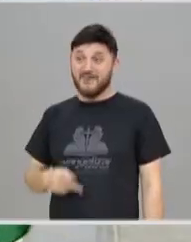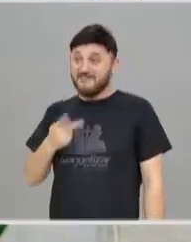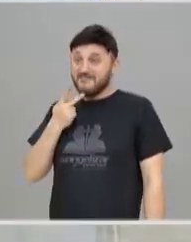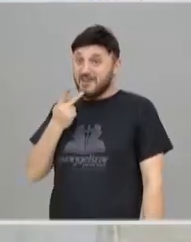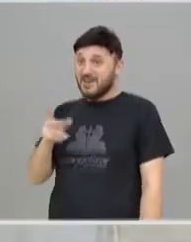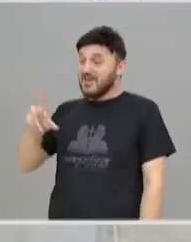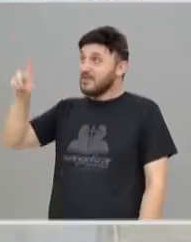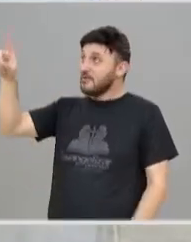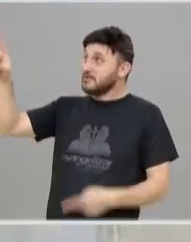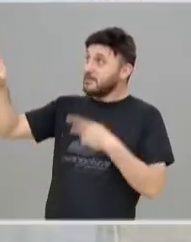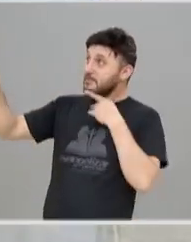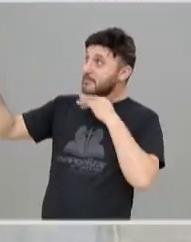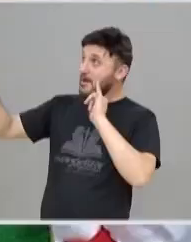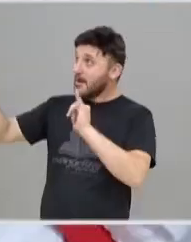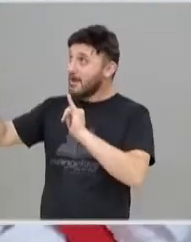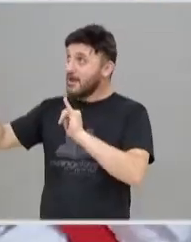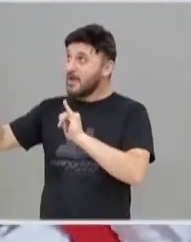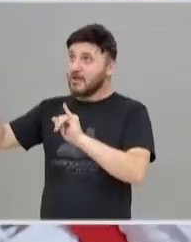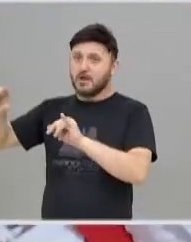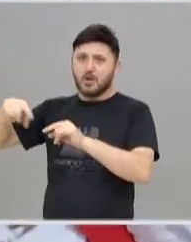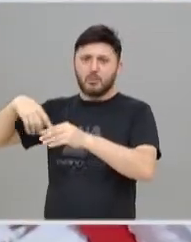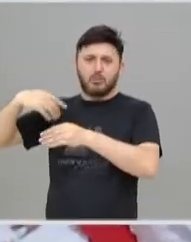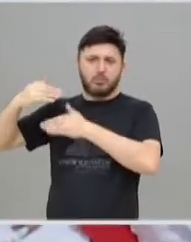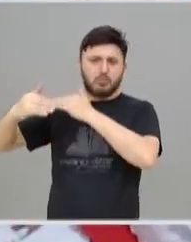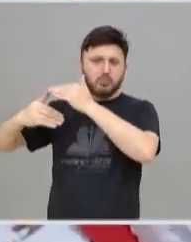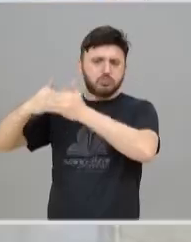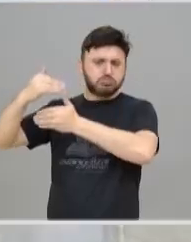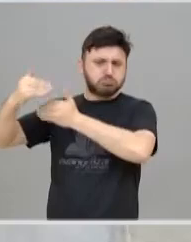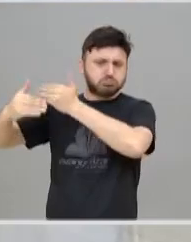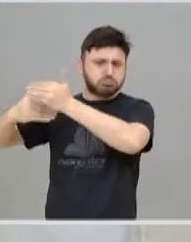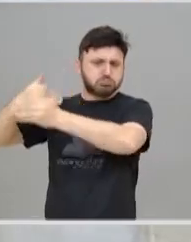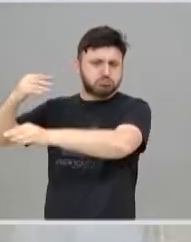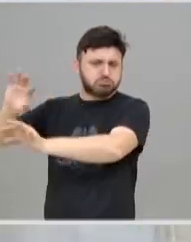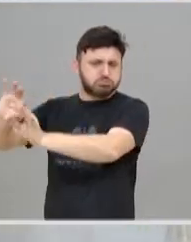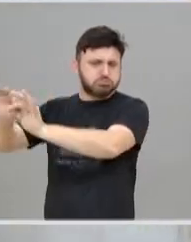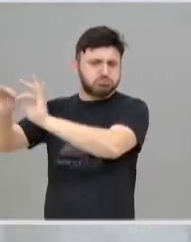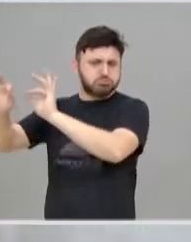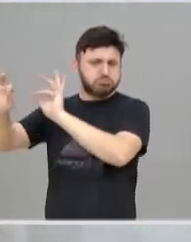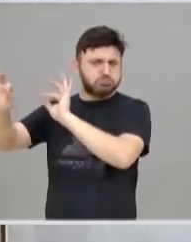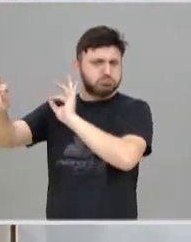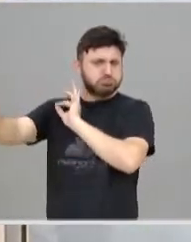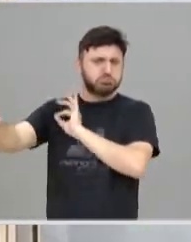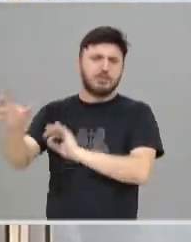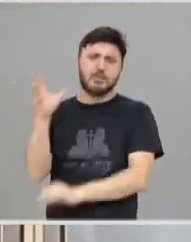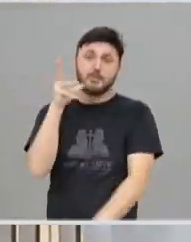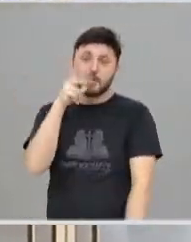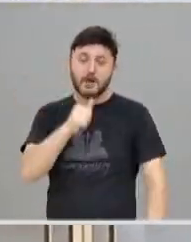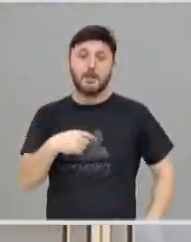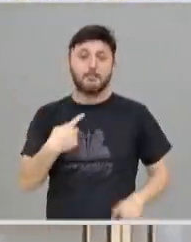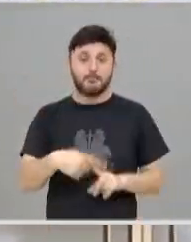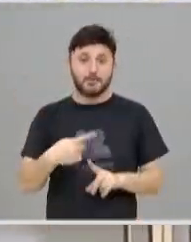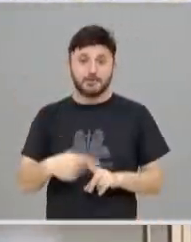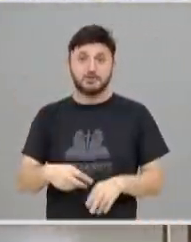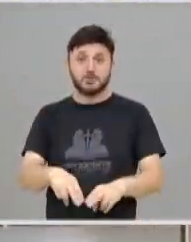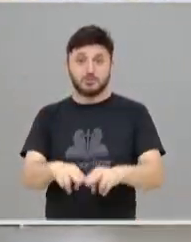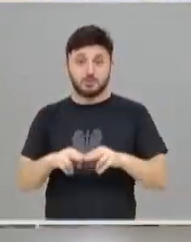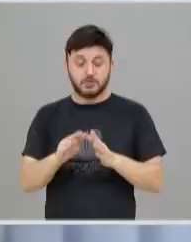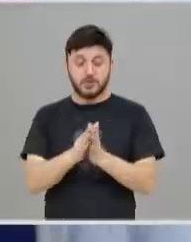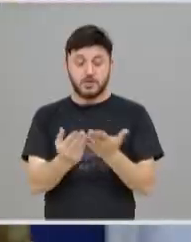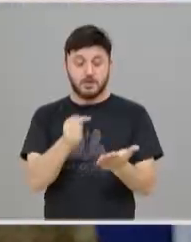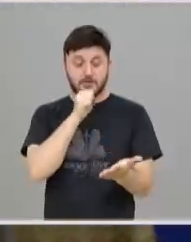é Pai, foi longo o processo, foi um descortinar. Por isso que no Antigo Testamento dizia-se